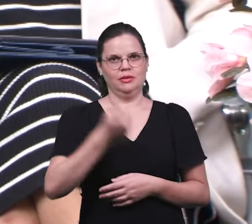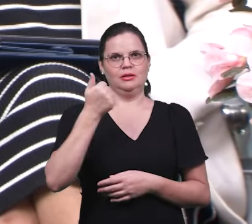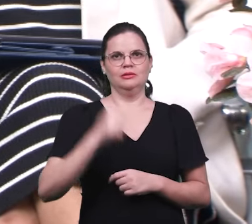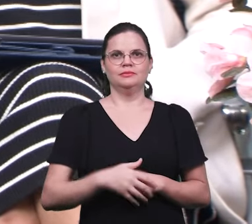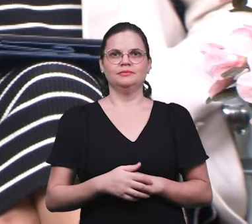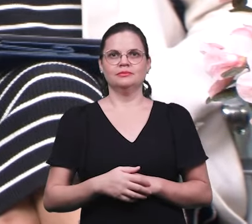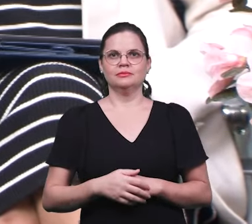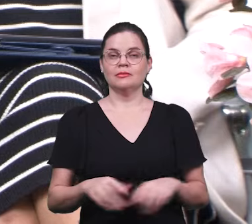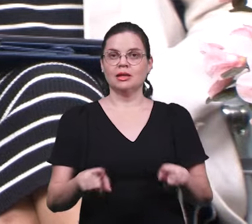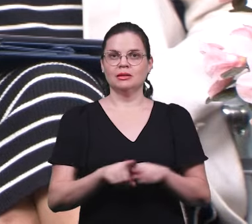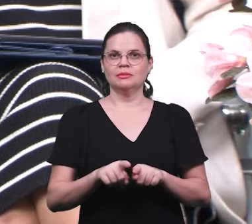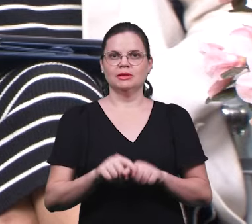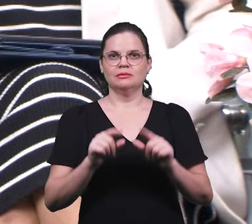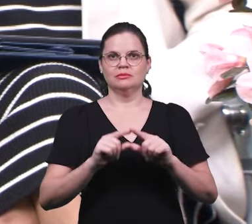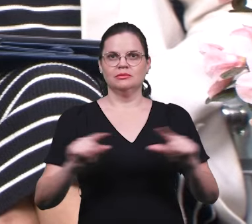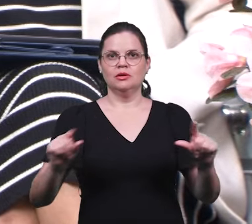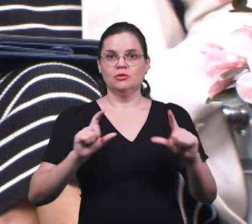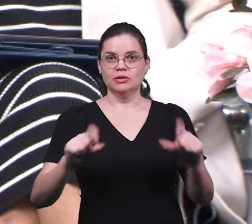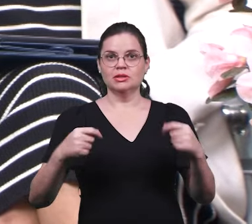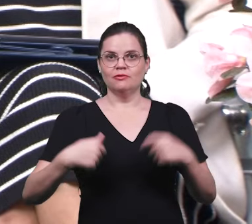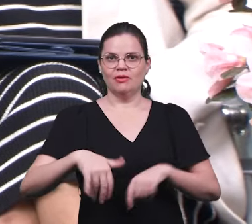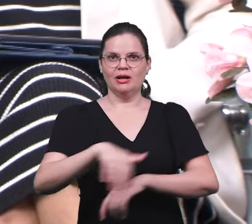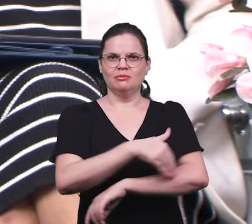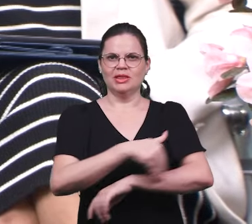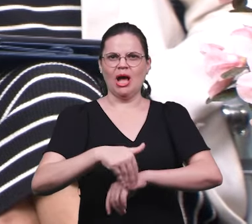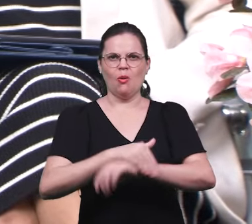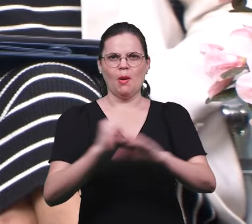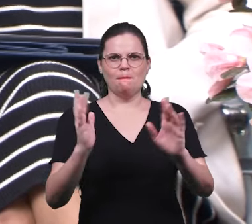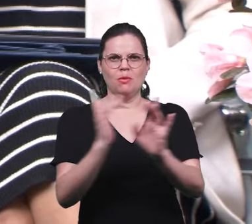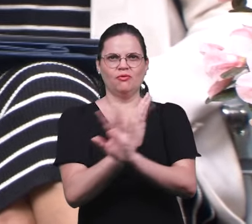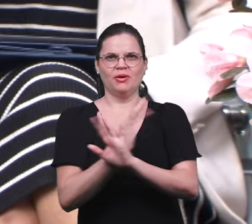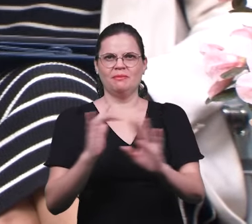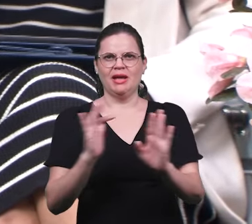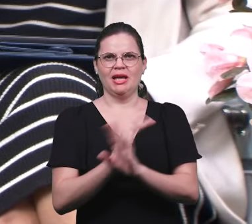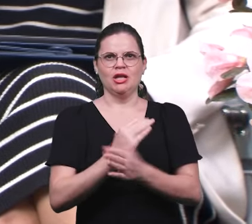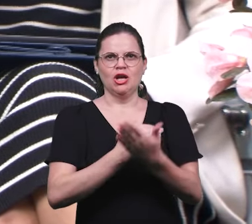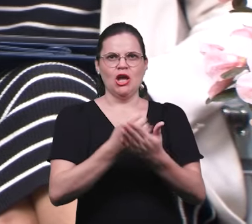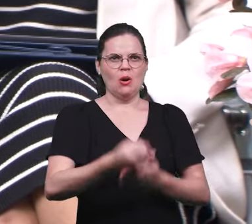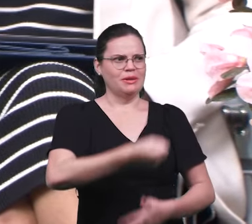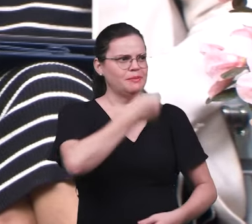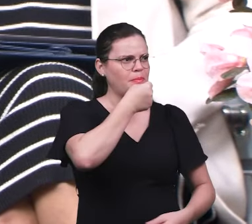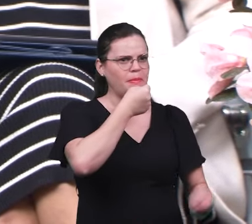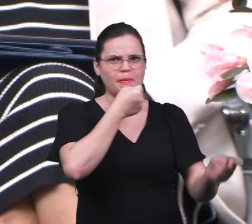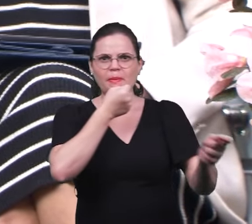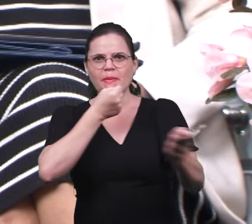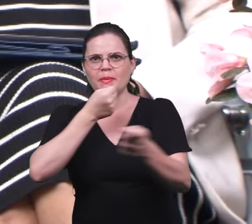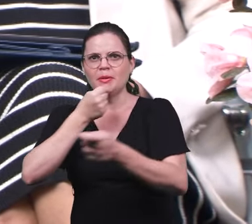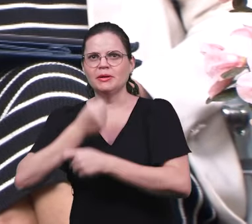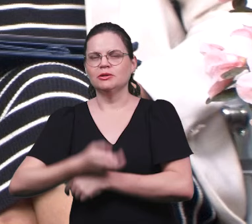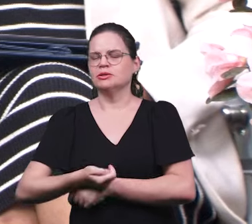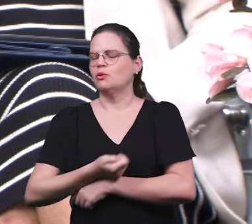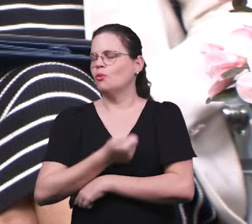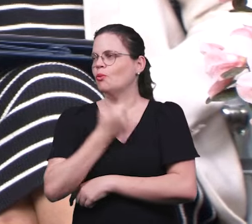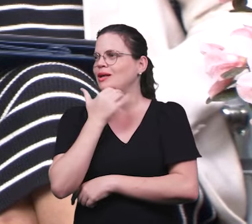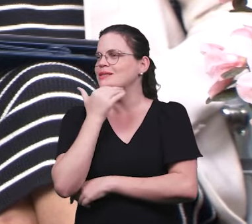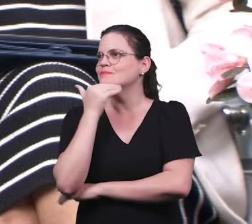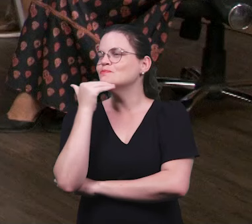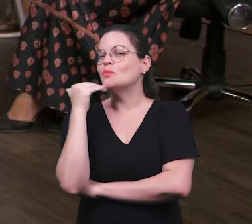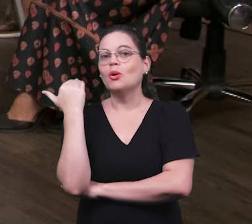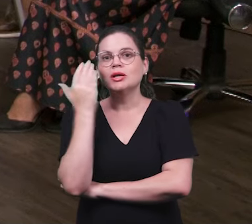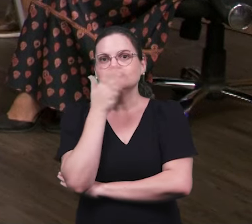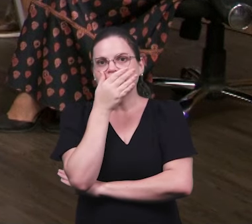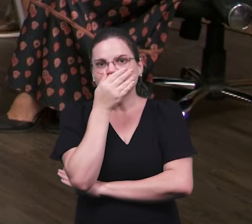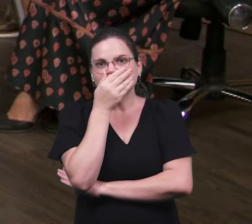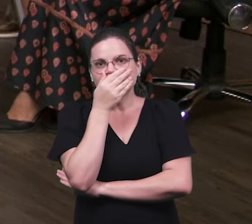termo jornalístico, que é o seguinte, você tem que ir para a rua, para um lugar muito movimentado e começar a entrevistar as pessoas. Eu quase morri nesse dia, eu falei, como